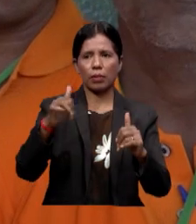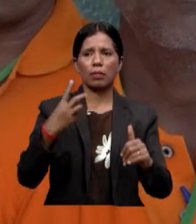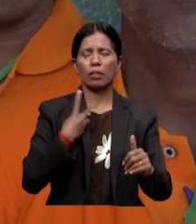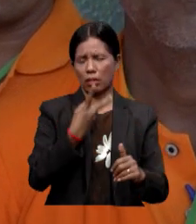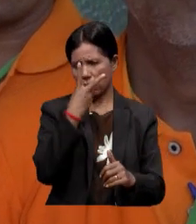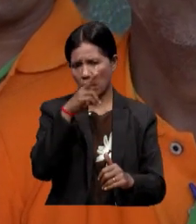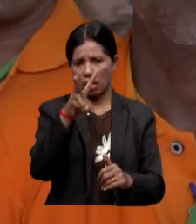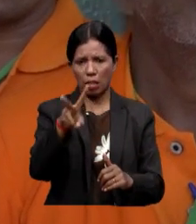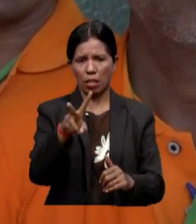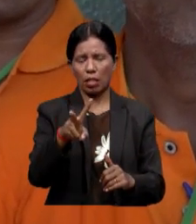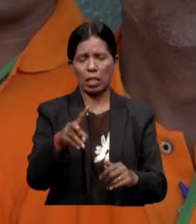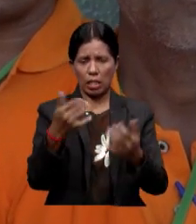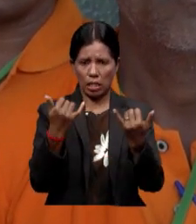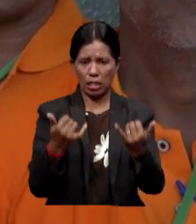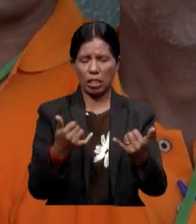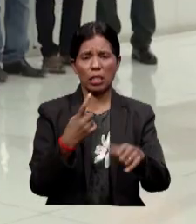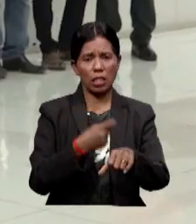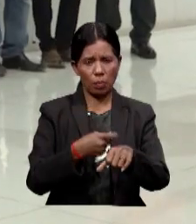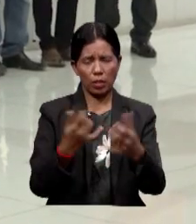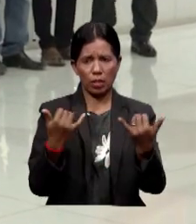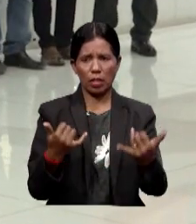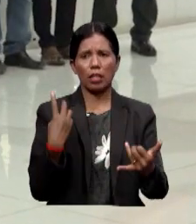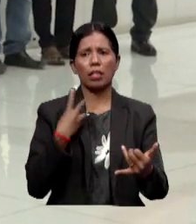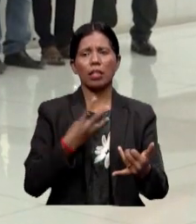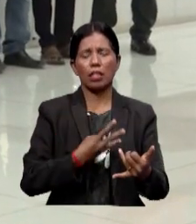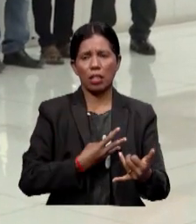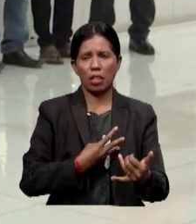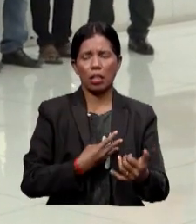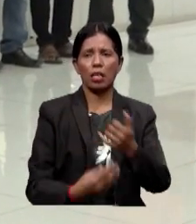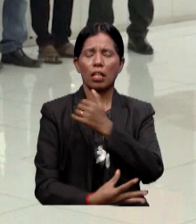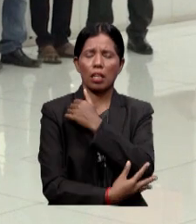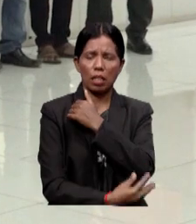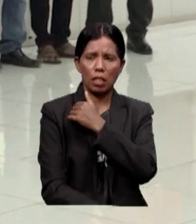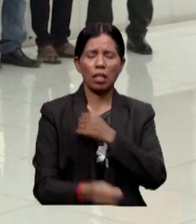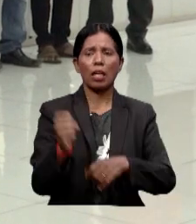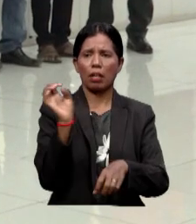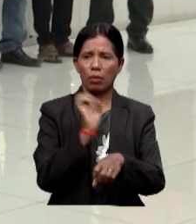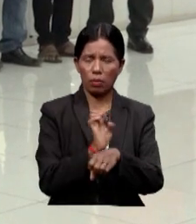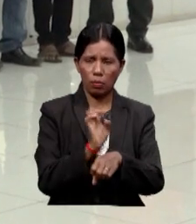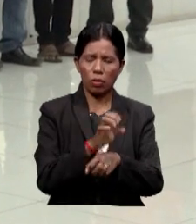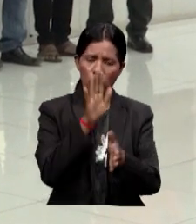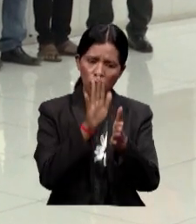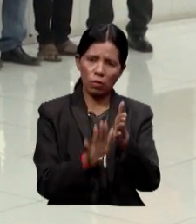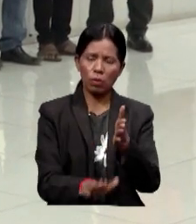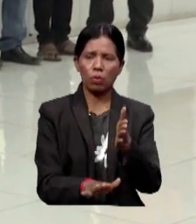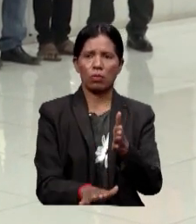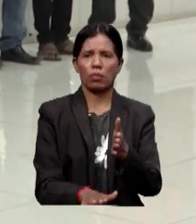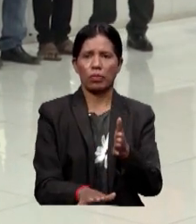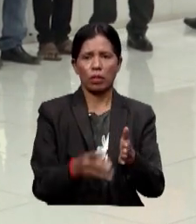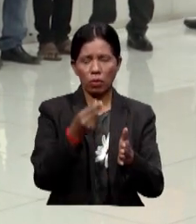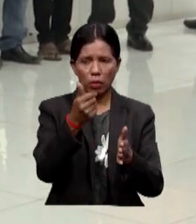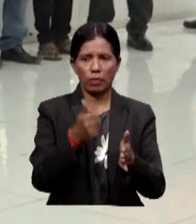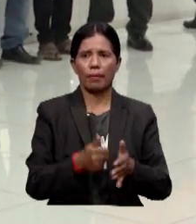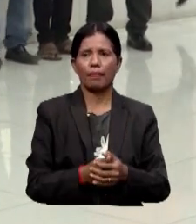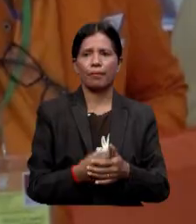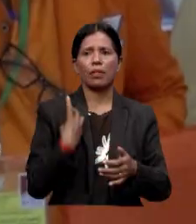situação e arrailaram que tenha crescimento econômico né tão liu, menos liu.